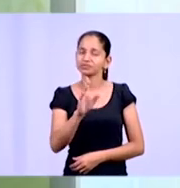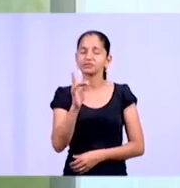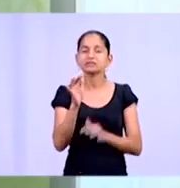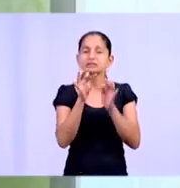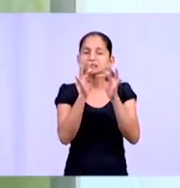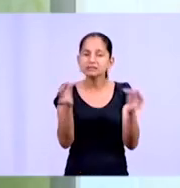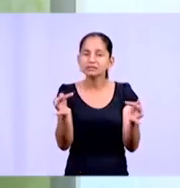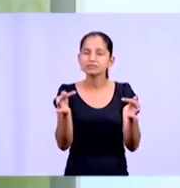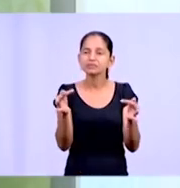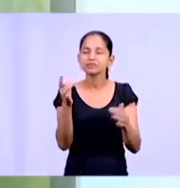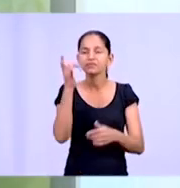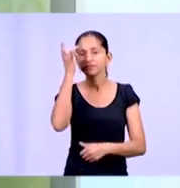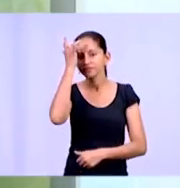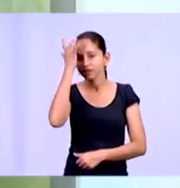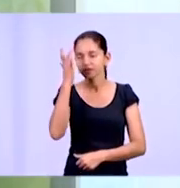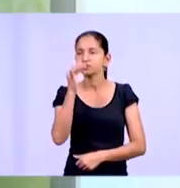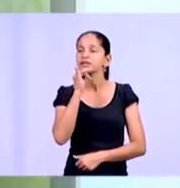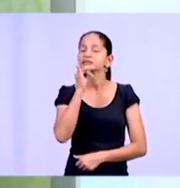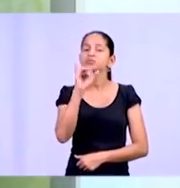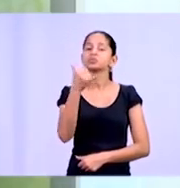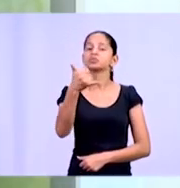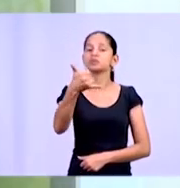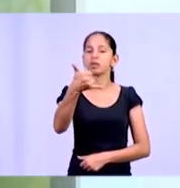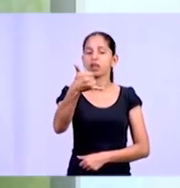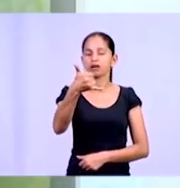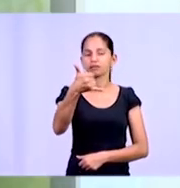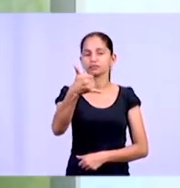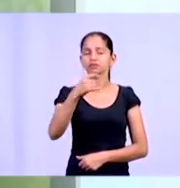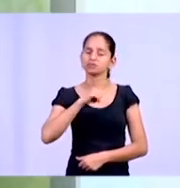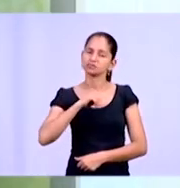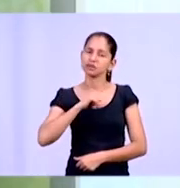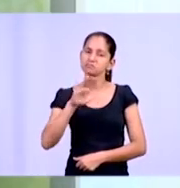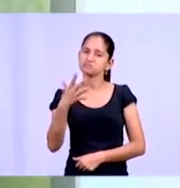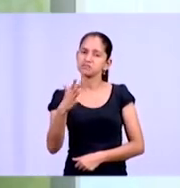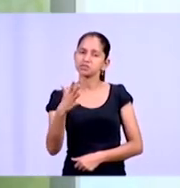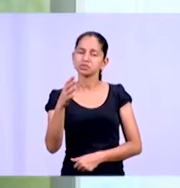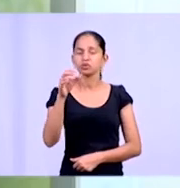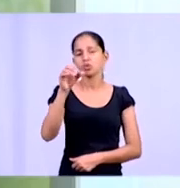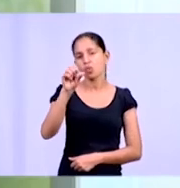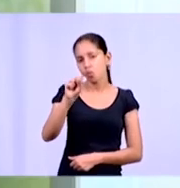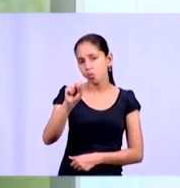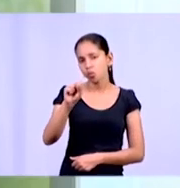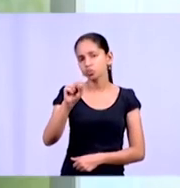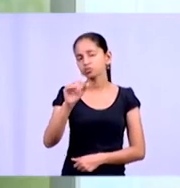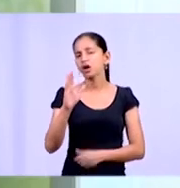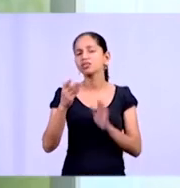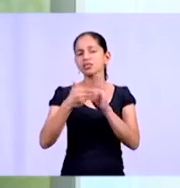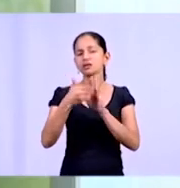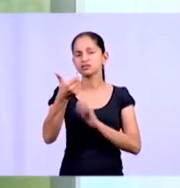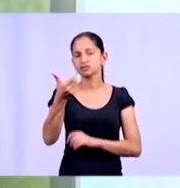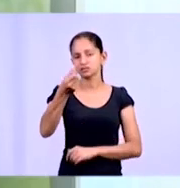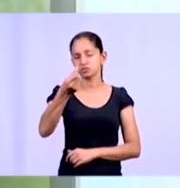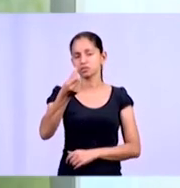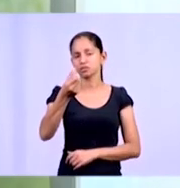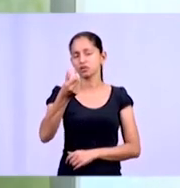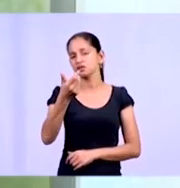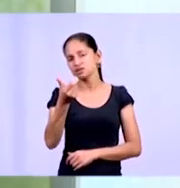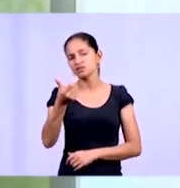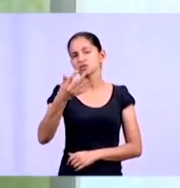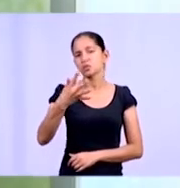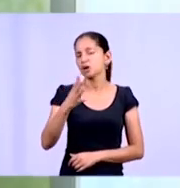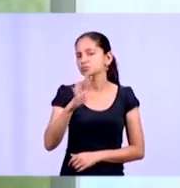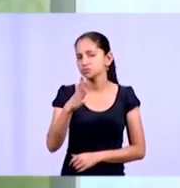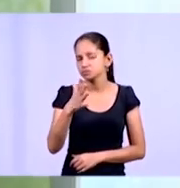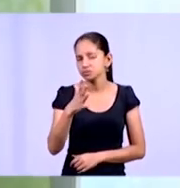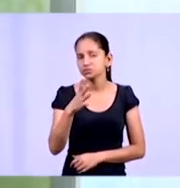simples. É, um celular desse, ele tem uma memória hoje de 8, 16, 64 gigabytes. O